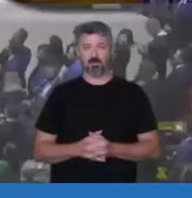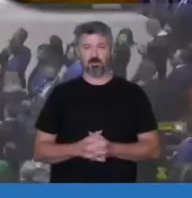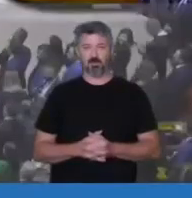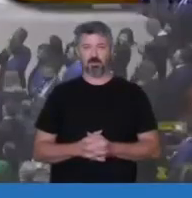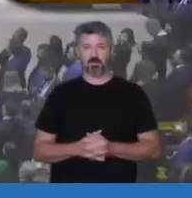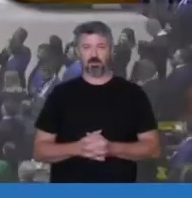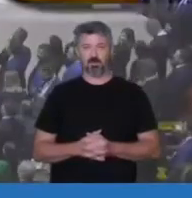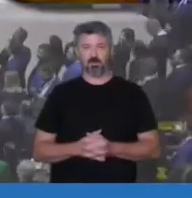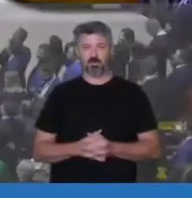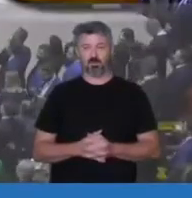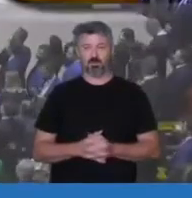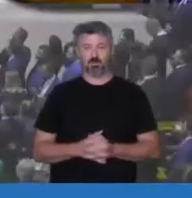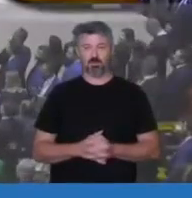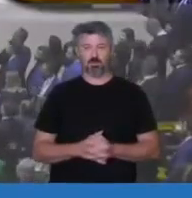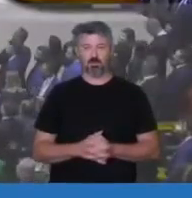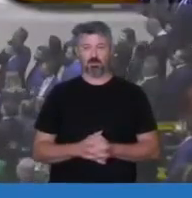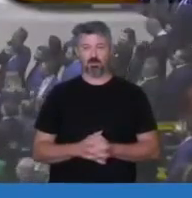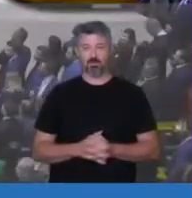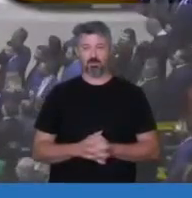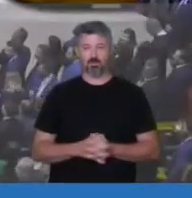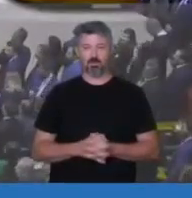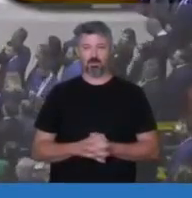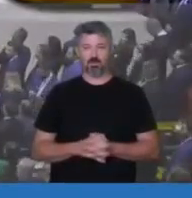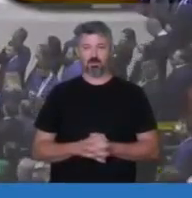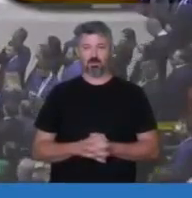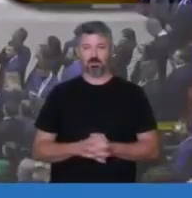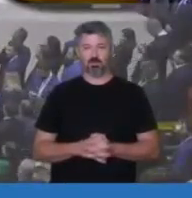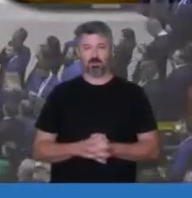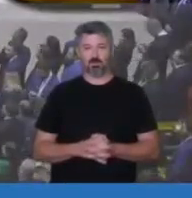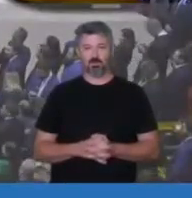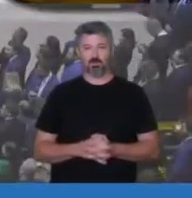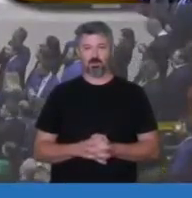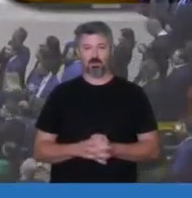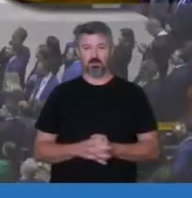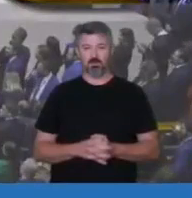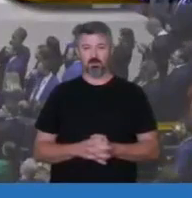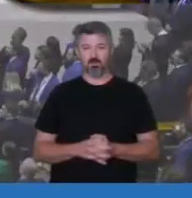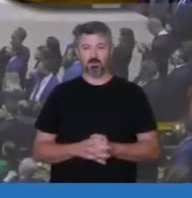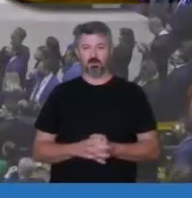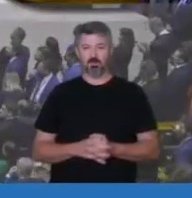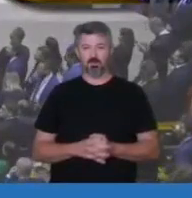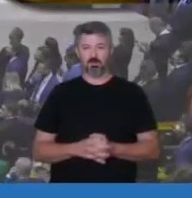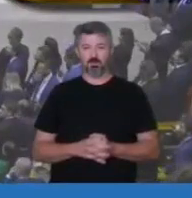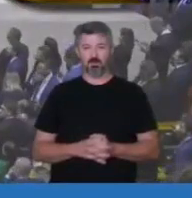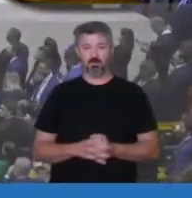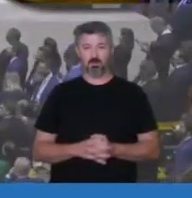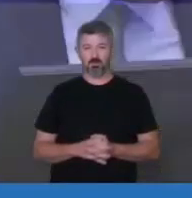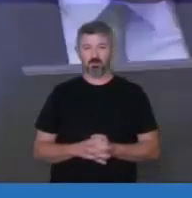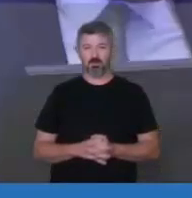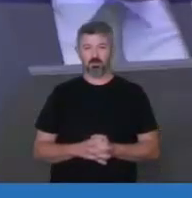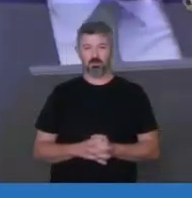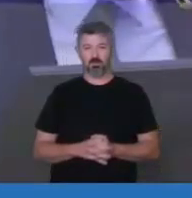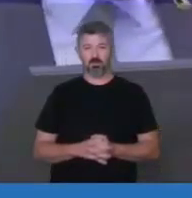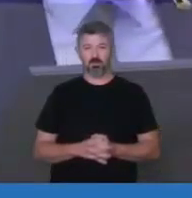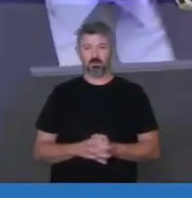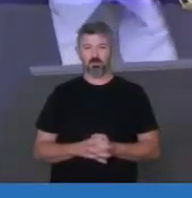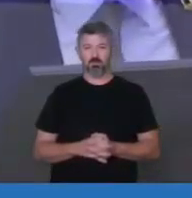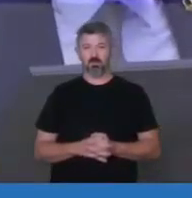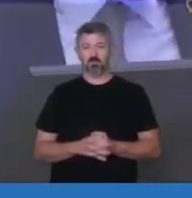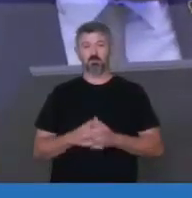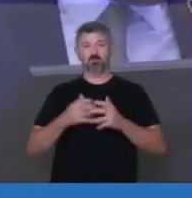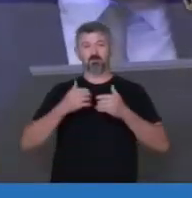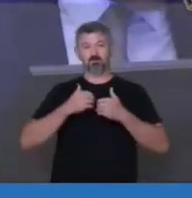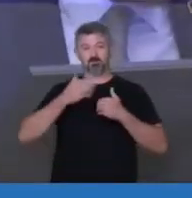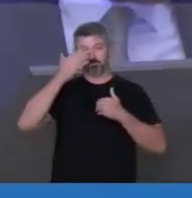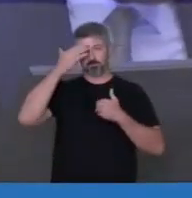categorias isenção para produto de cesta básica por exemplo que vão deixando com que a alíquota geral que é aquela que vai impactar a maior parte das coisas fique um